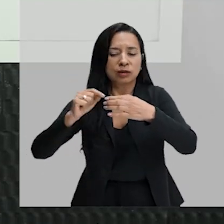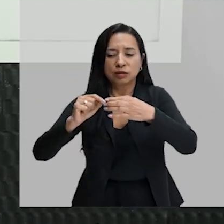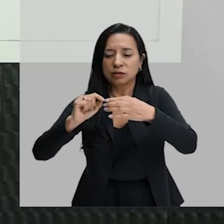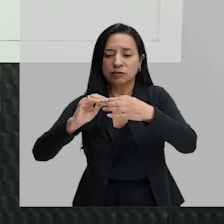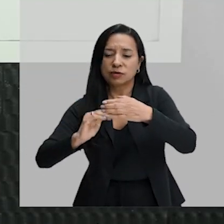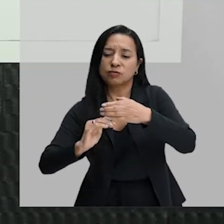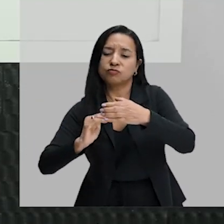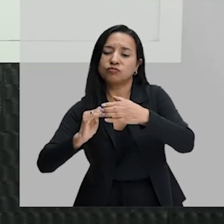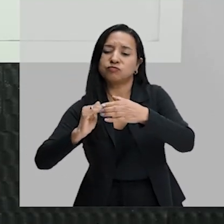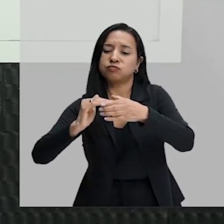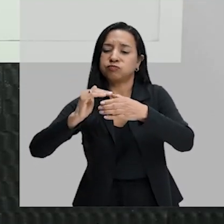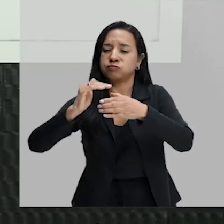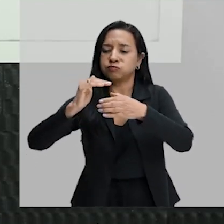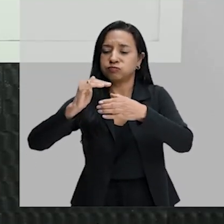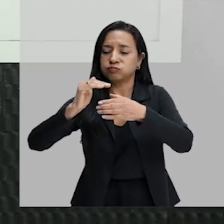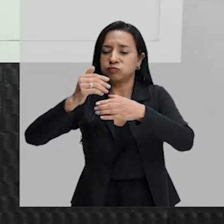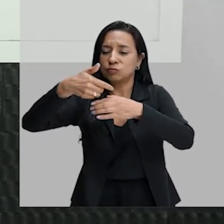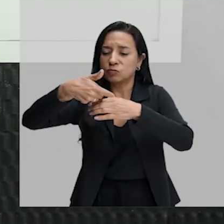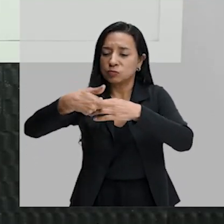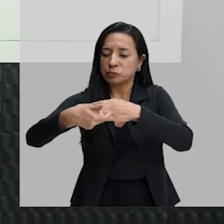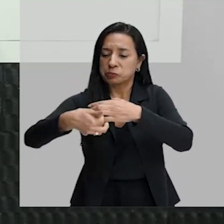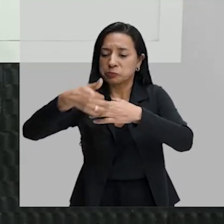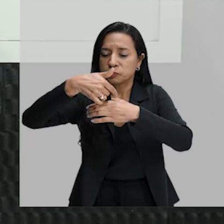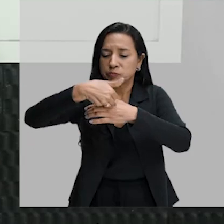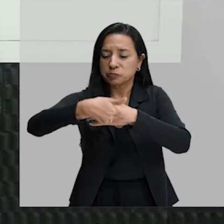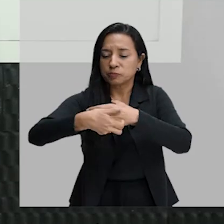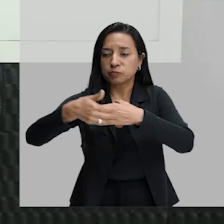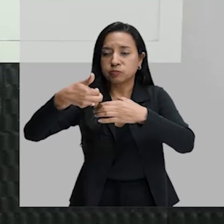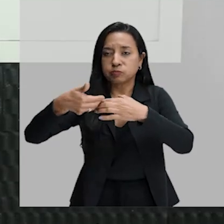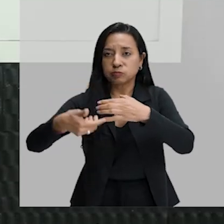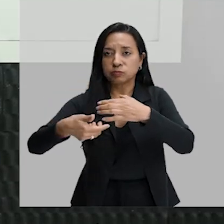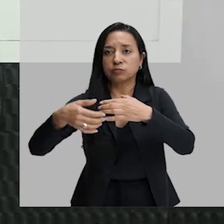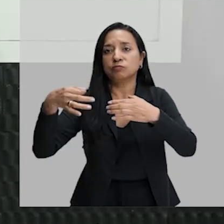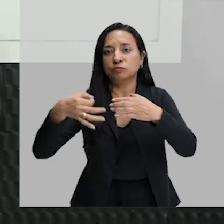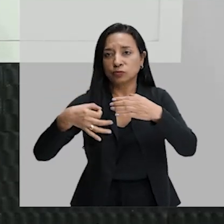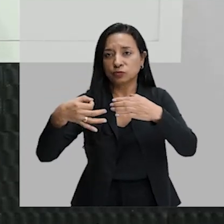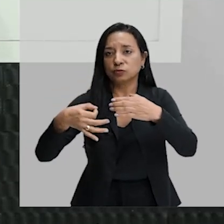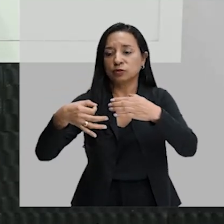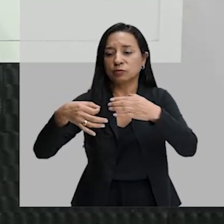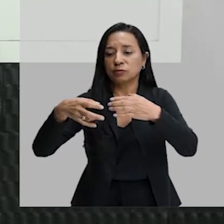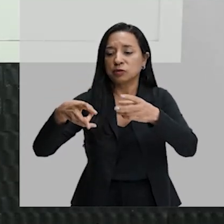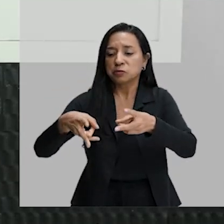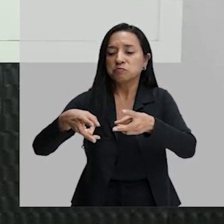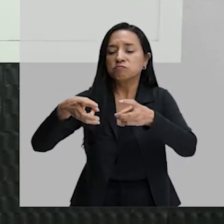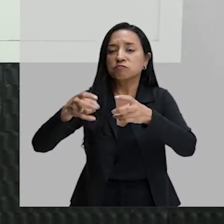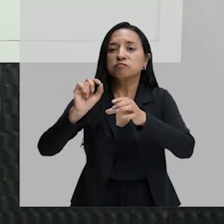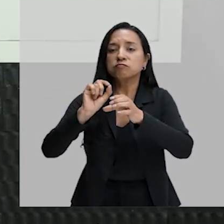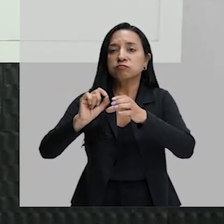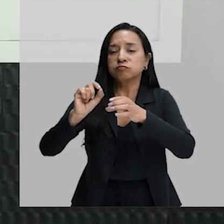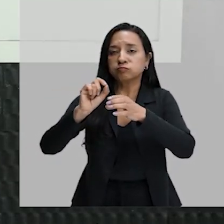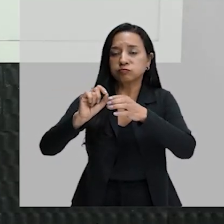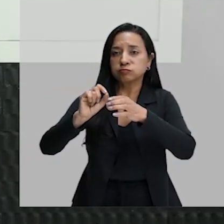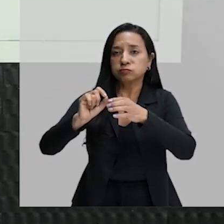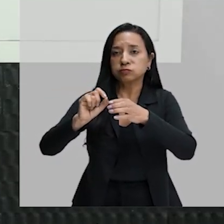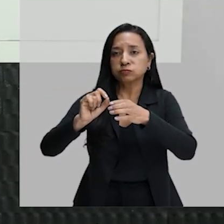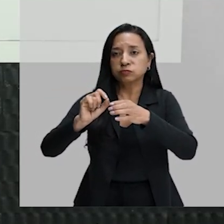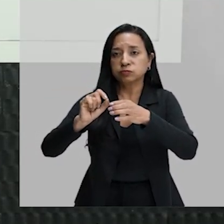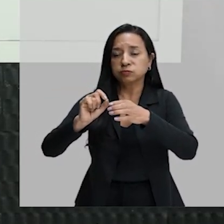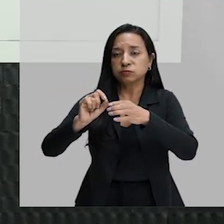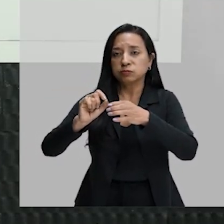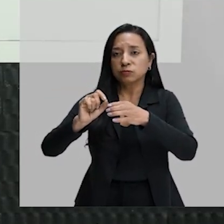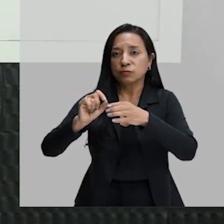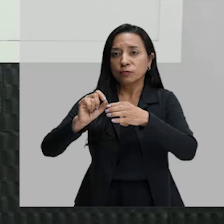o suficiente para ele. Então ele vai derramar. Que é justamente essa captação bem aqui, ó. Então esse líquido,